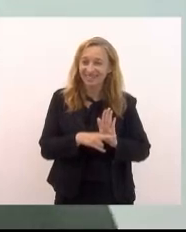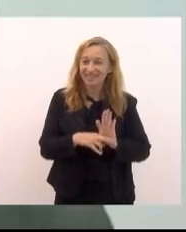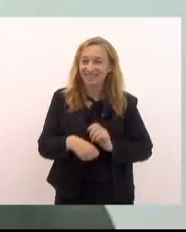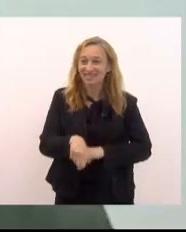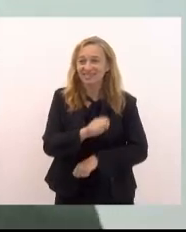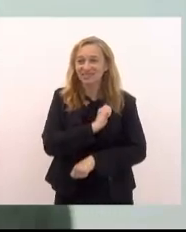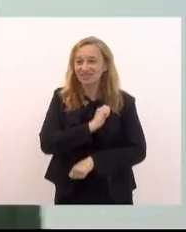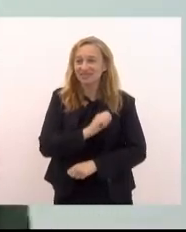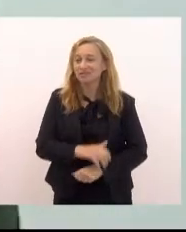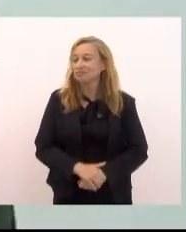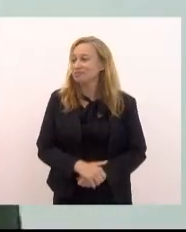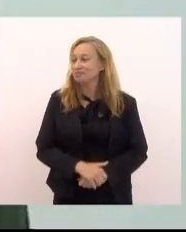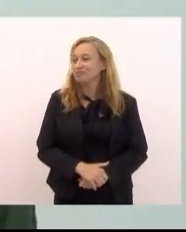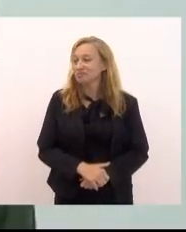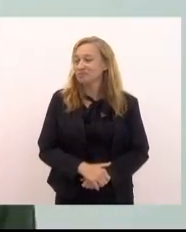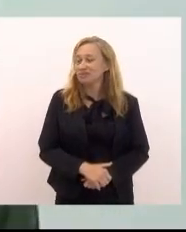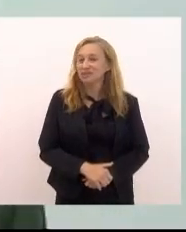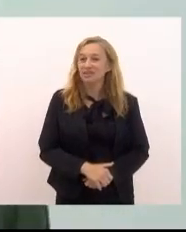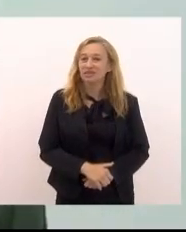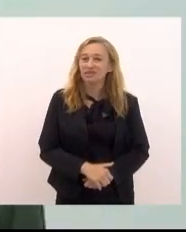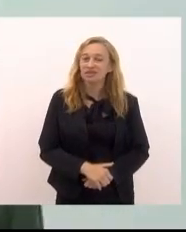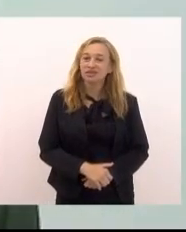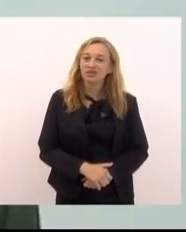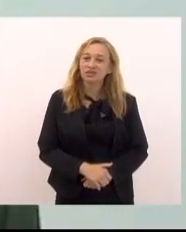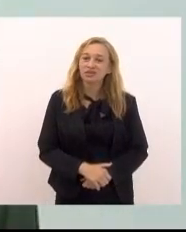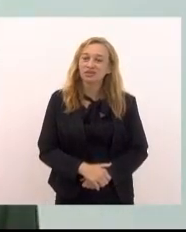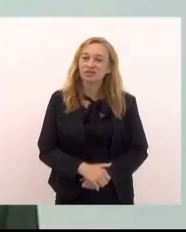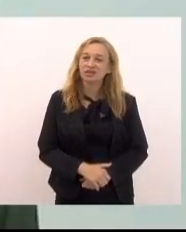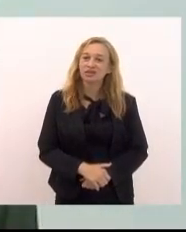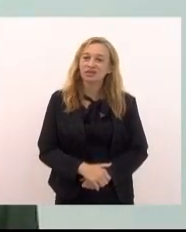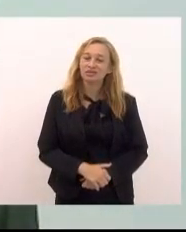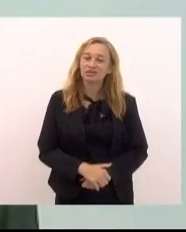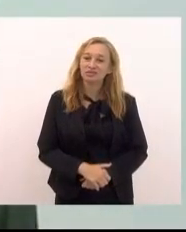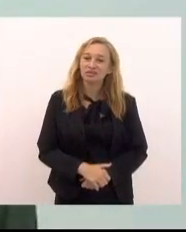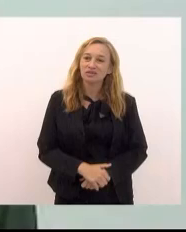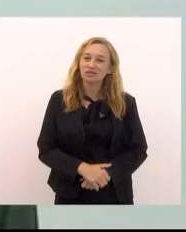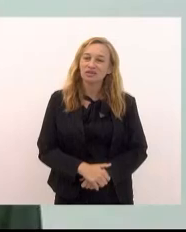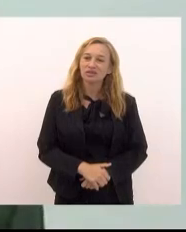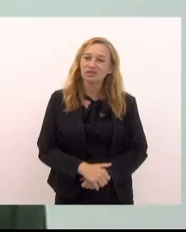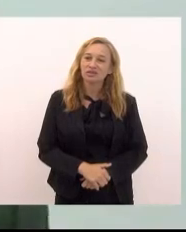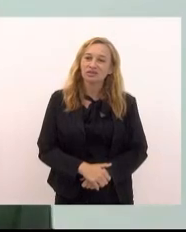Todos acompanharam, né, os pareceres